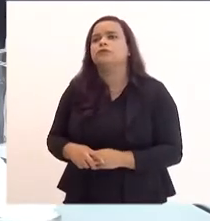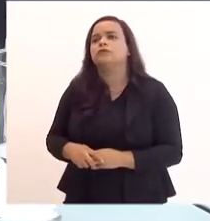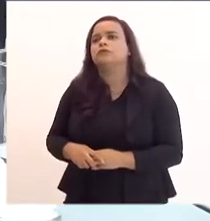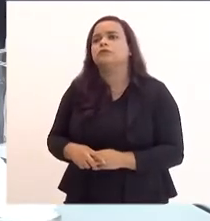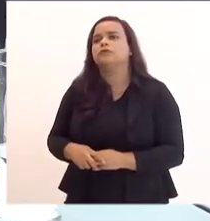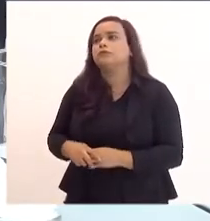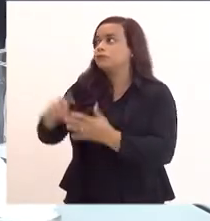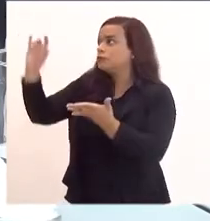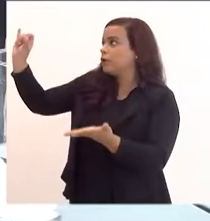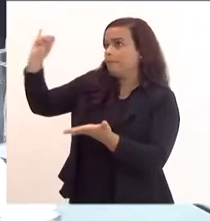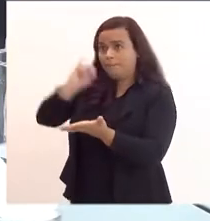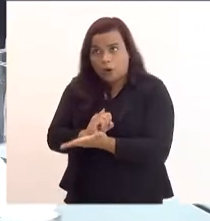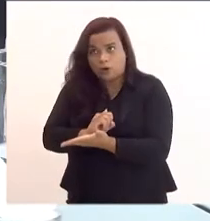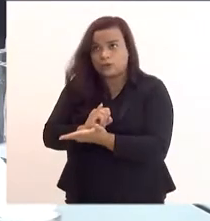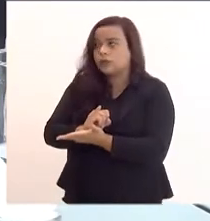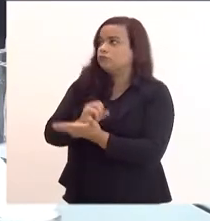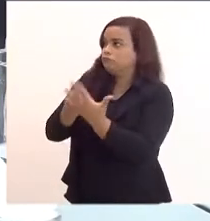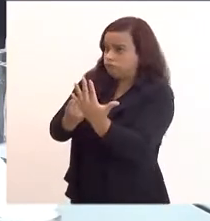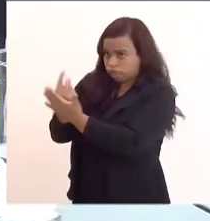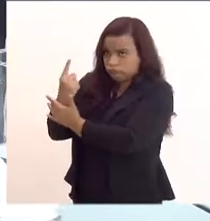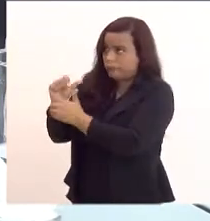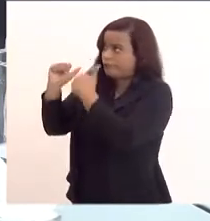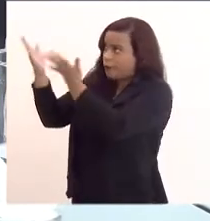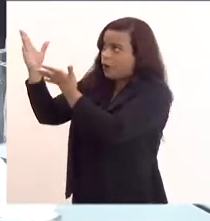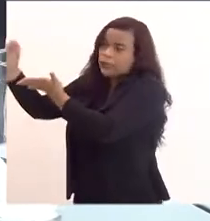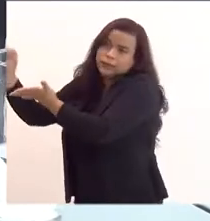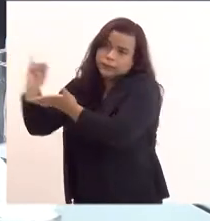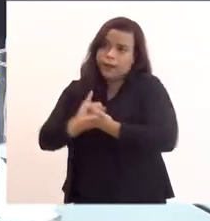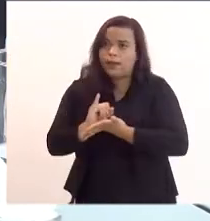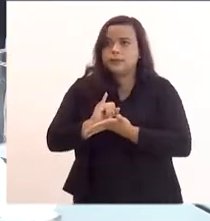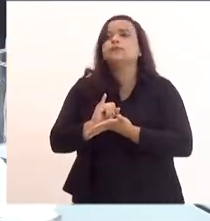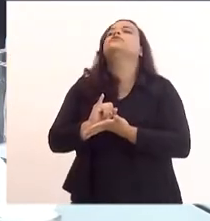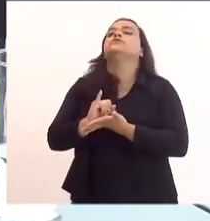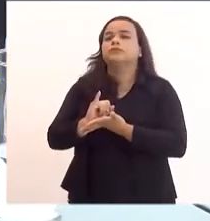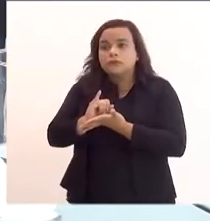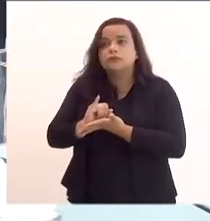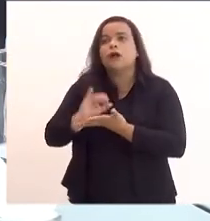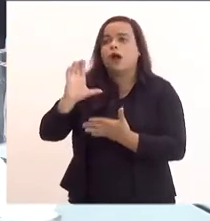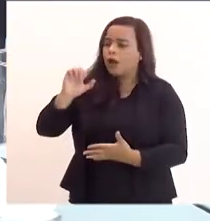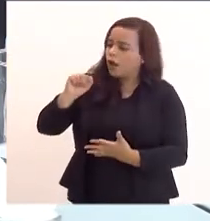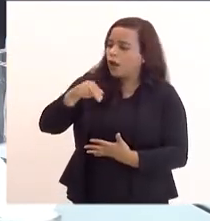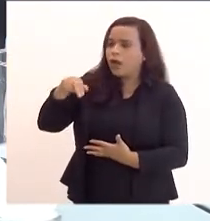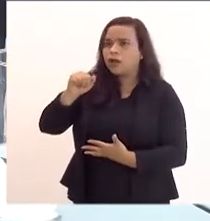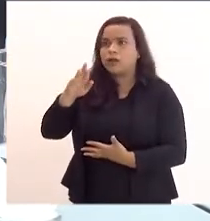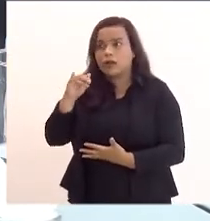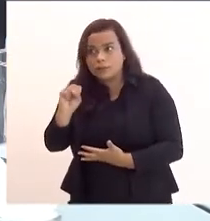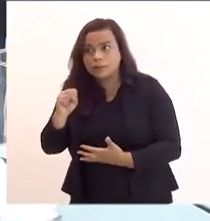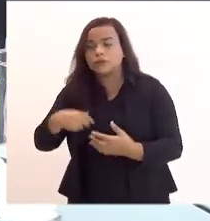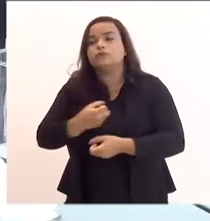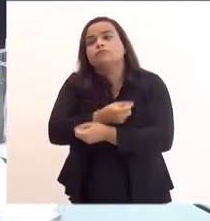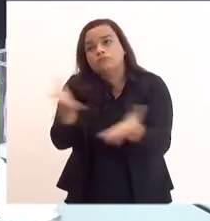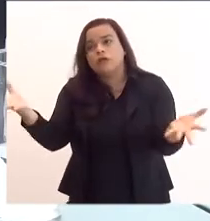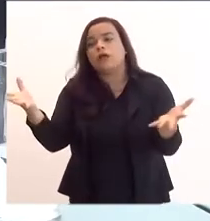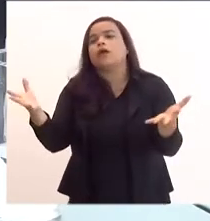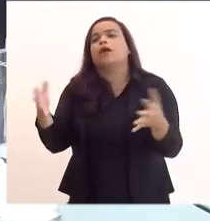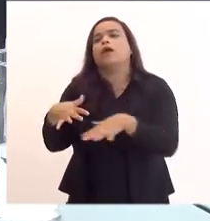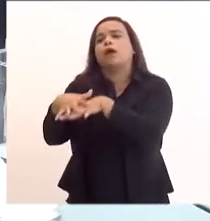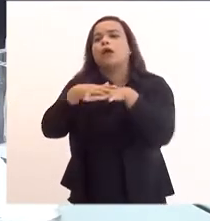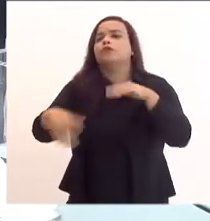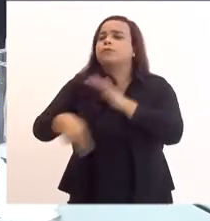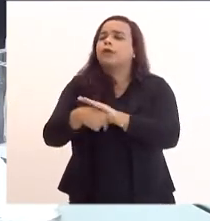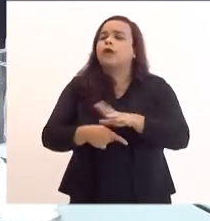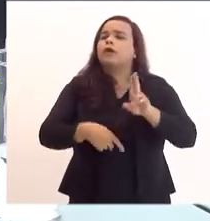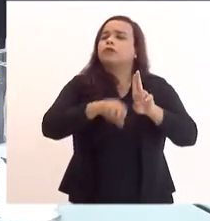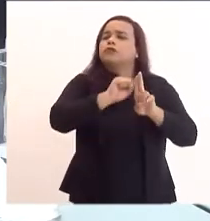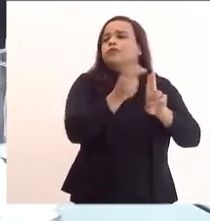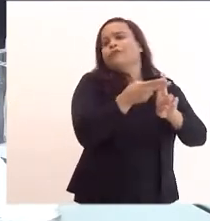importar cannabis para distribuir na sua rede que integra o SUS.